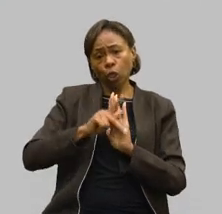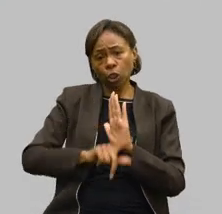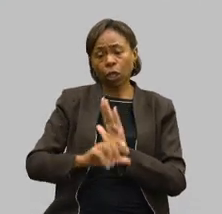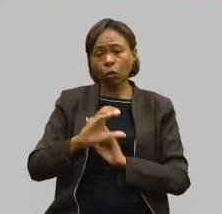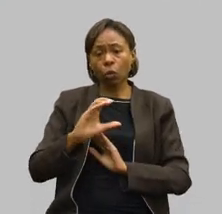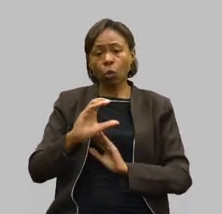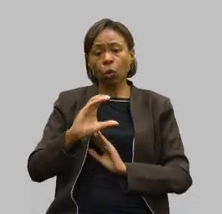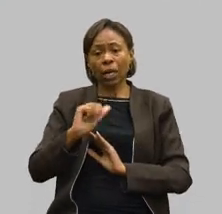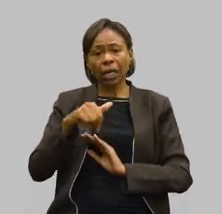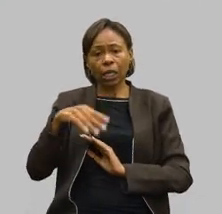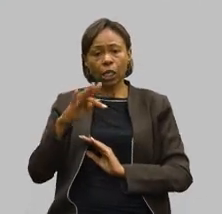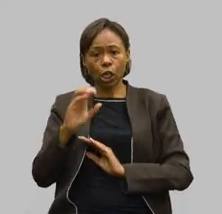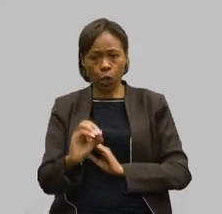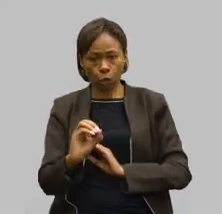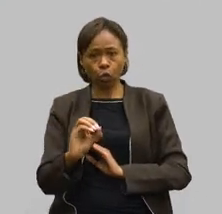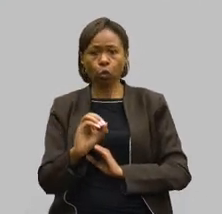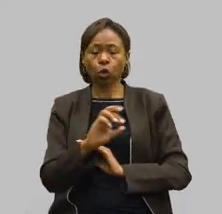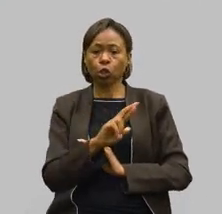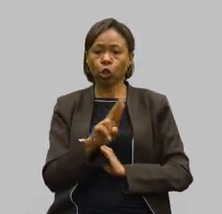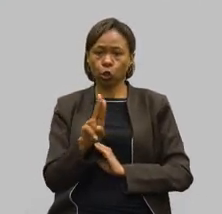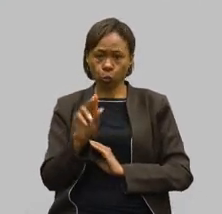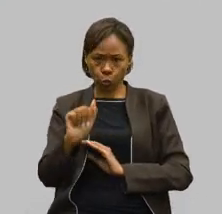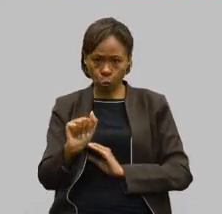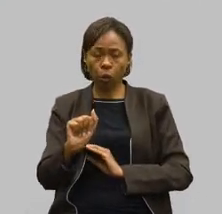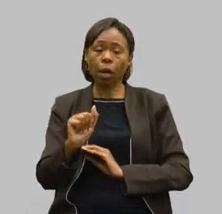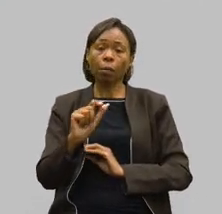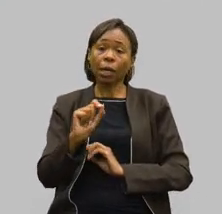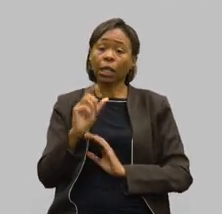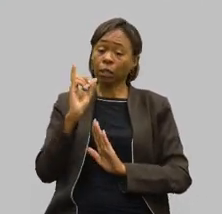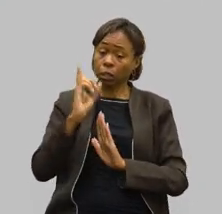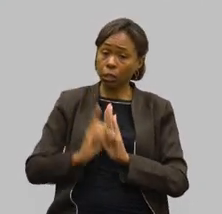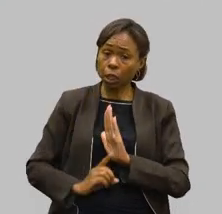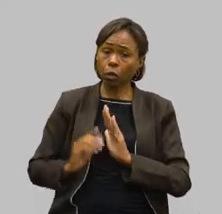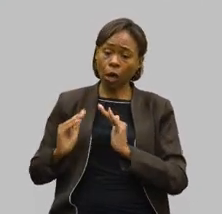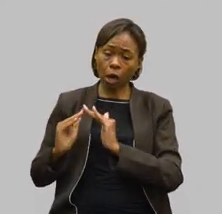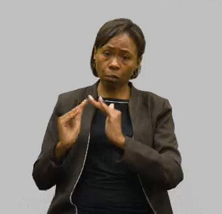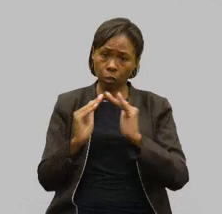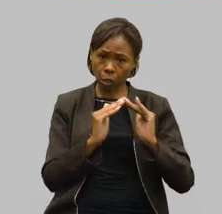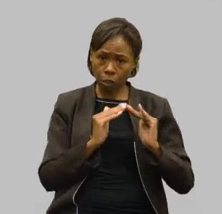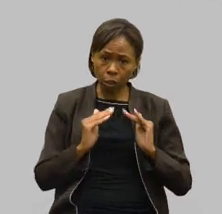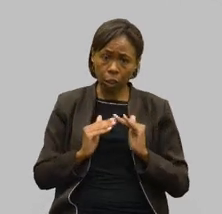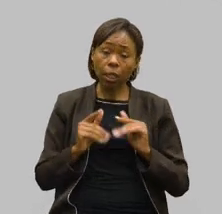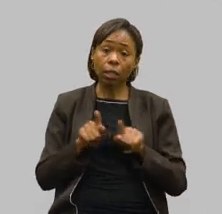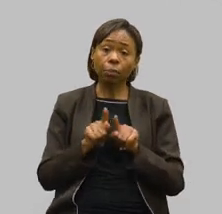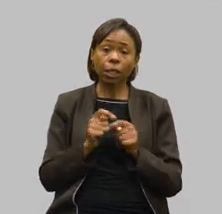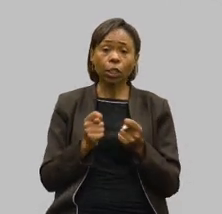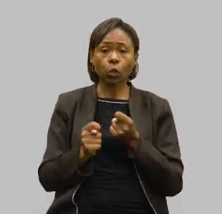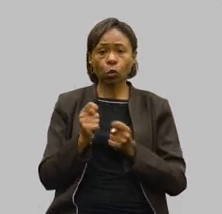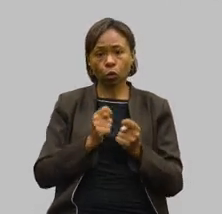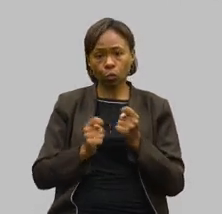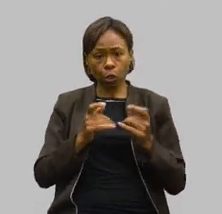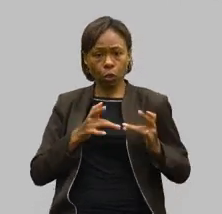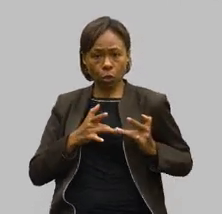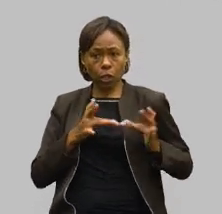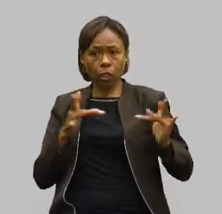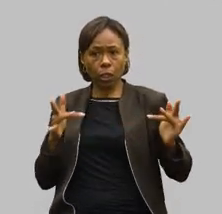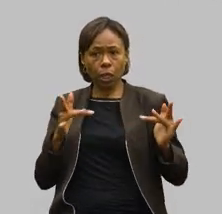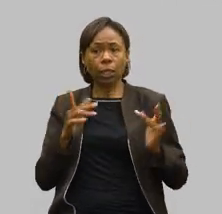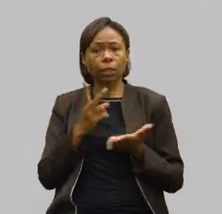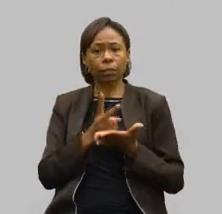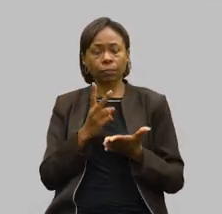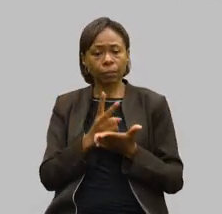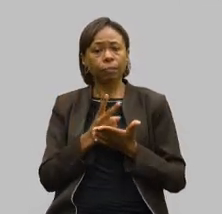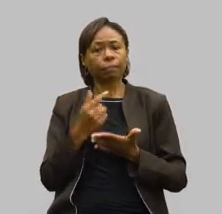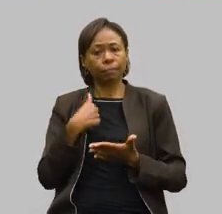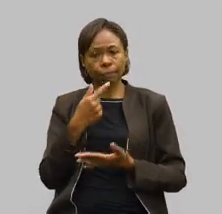a ter direitos da morada e a moradia e também de projetos de economia solidária trabalhando sempre eu sempre vou reforçar